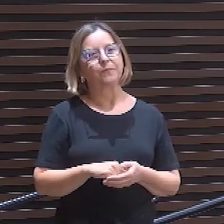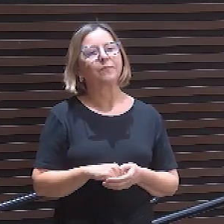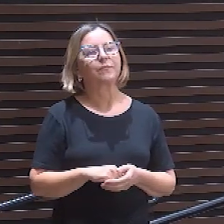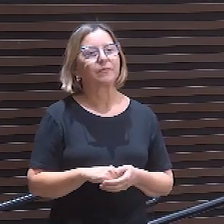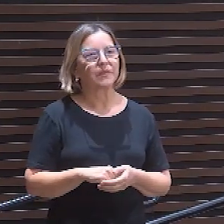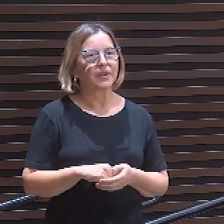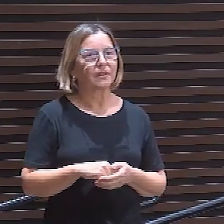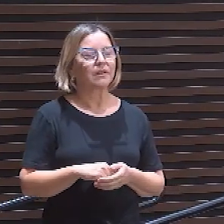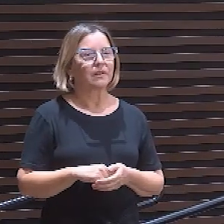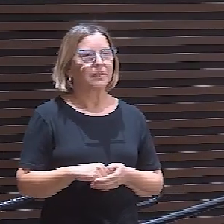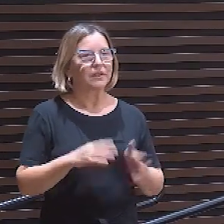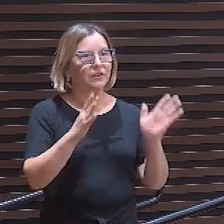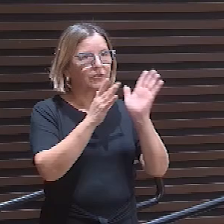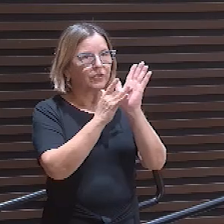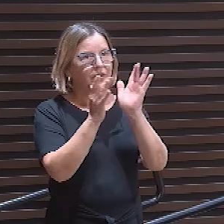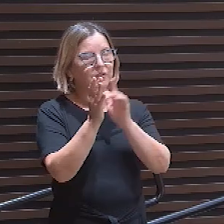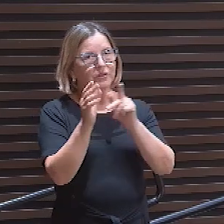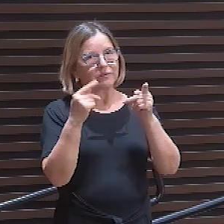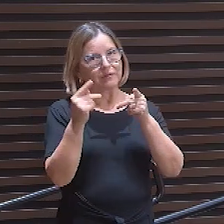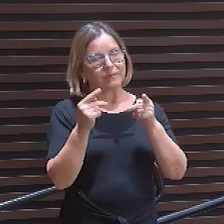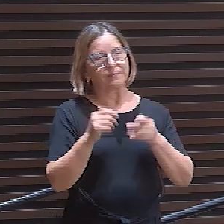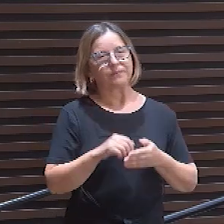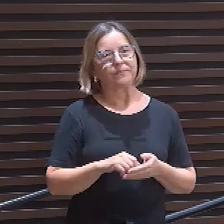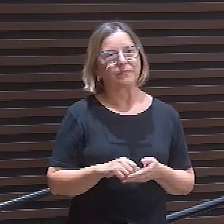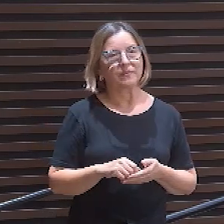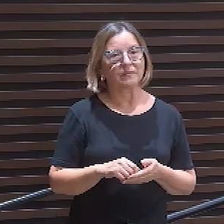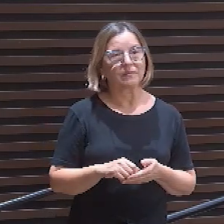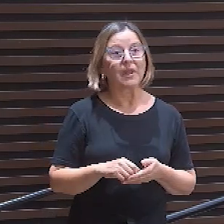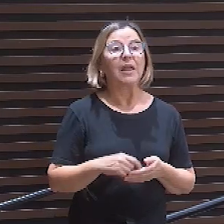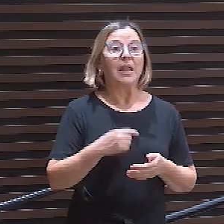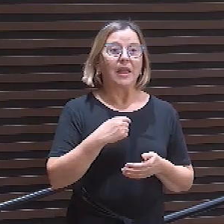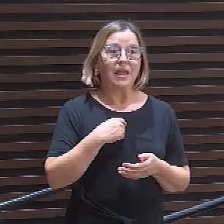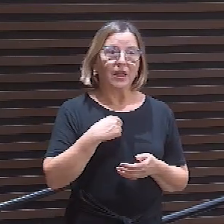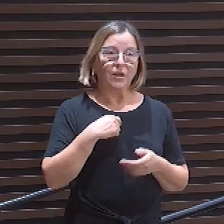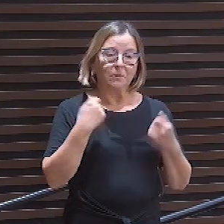E eu tenho que fazer as minhas escolhas e as minhas decisões.